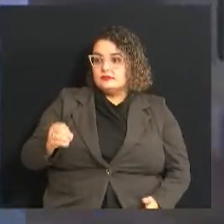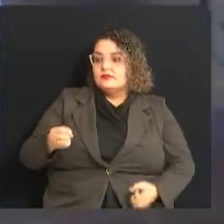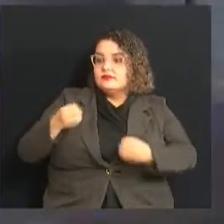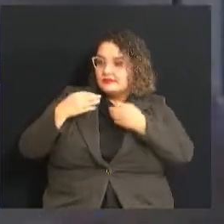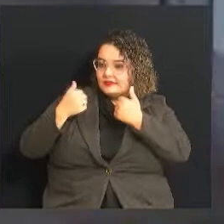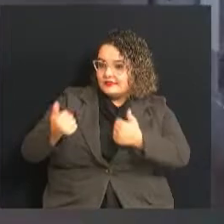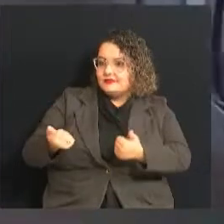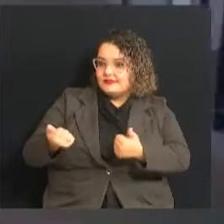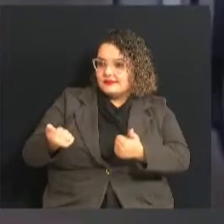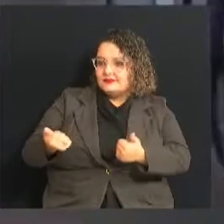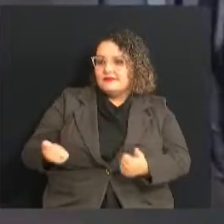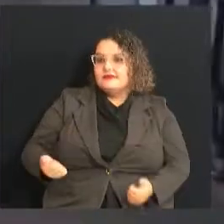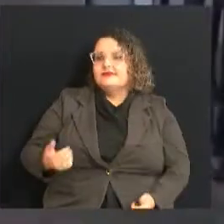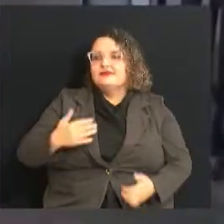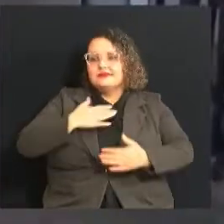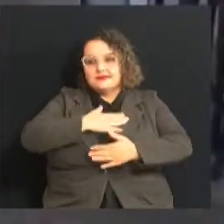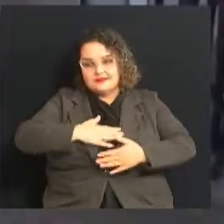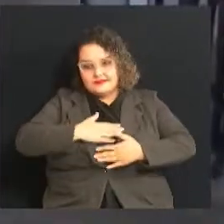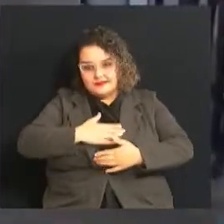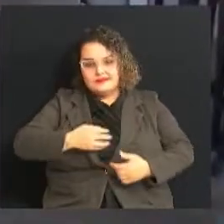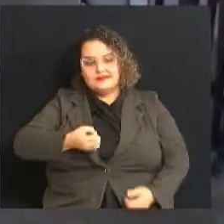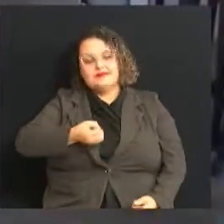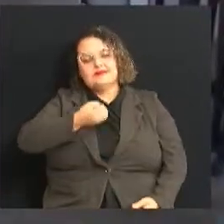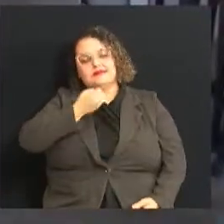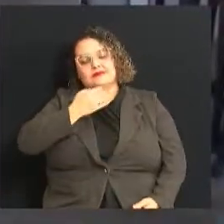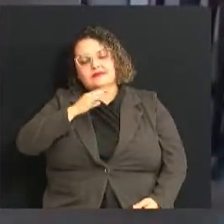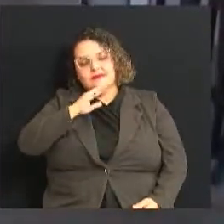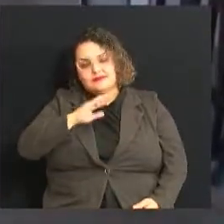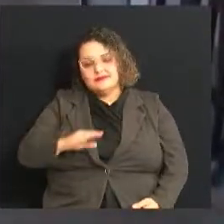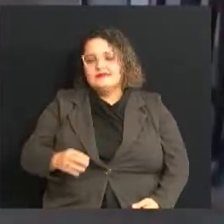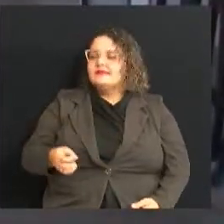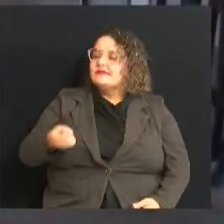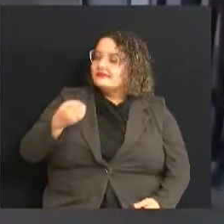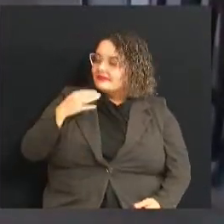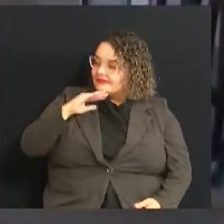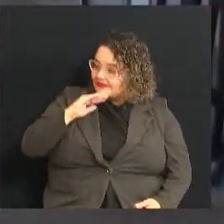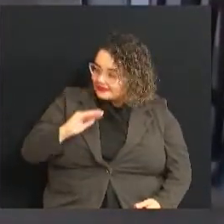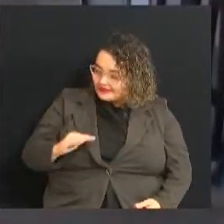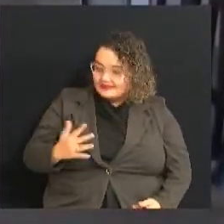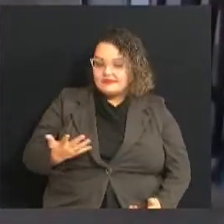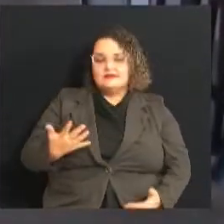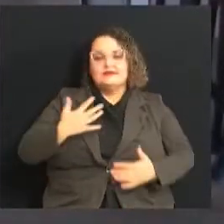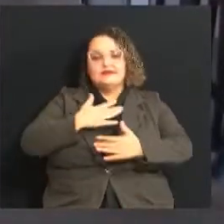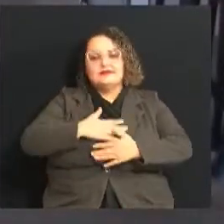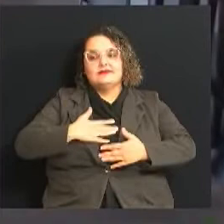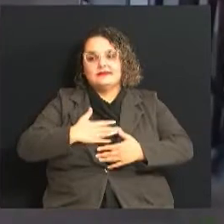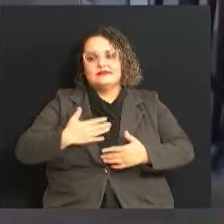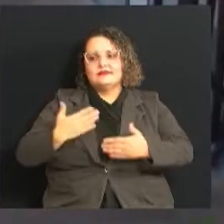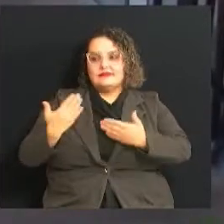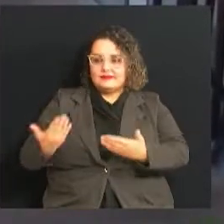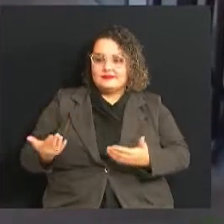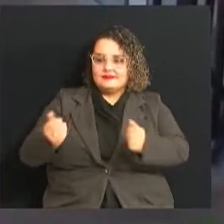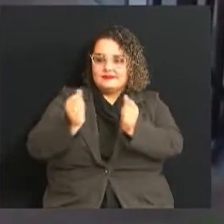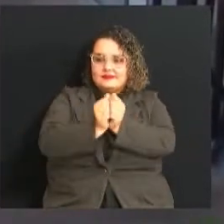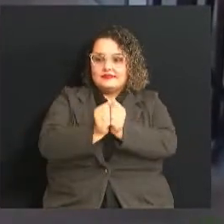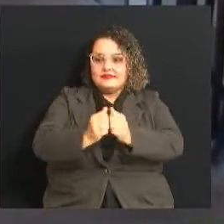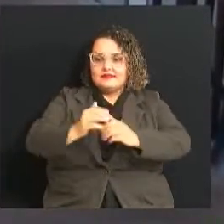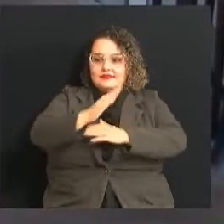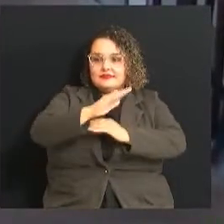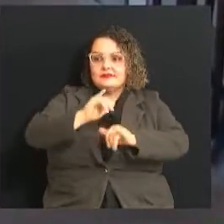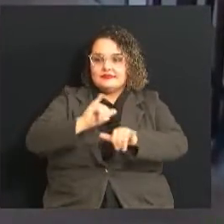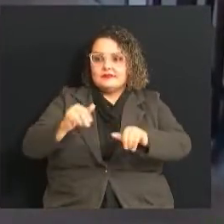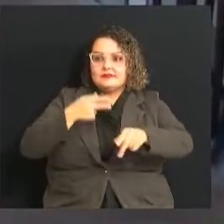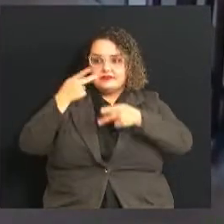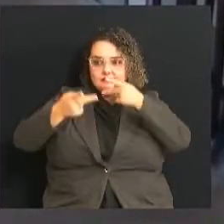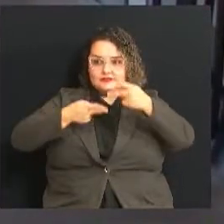tarde. Tudo bem, muito prazer. Boa tarde. Prazer em tê-lo conosco aqui no Câmara Notícia. Bom, para falar a